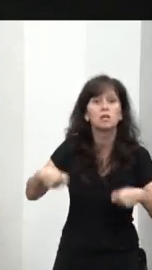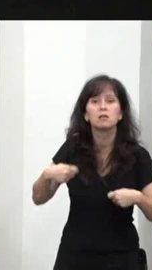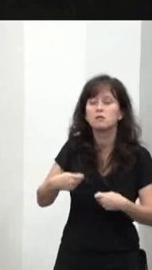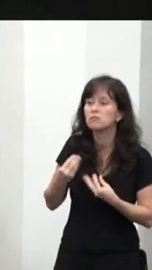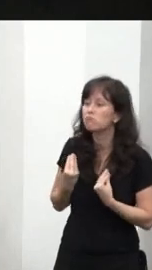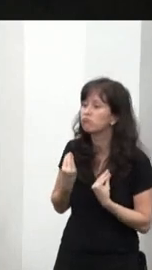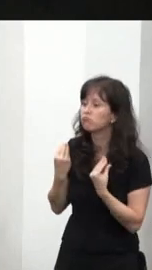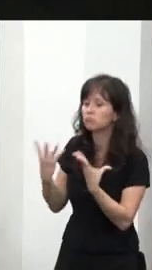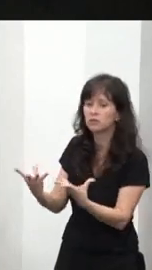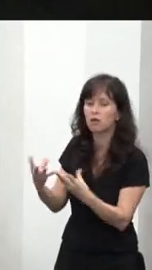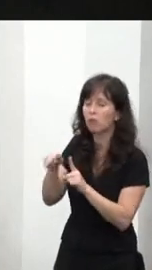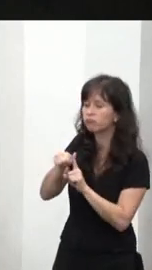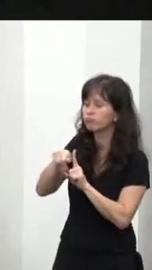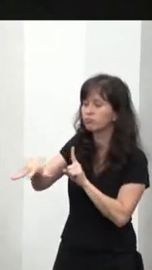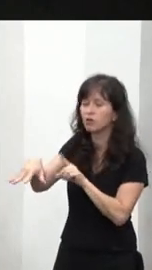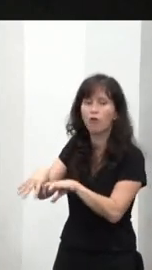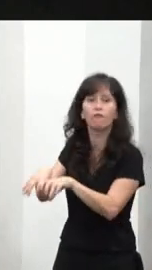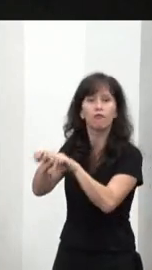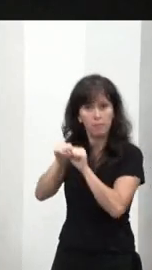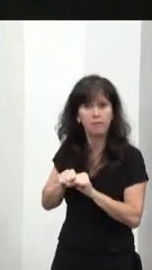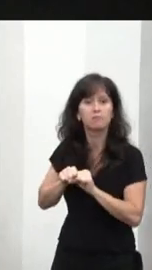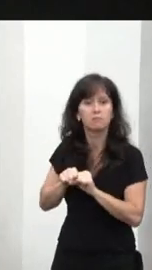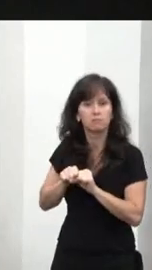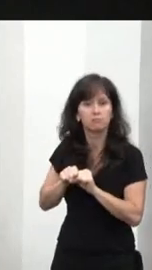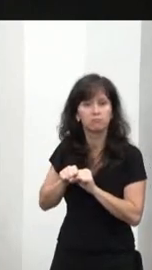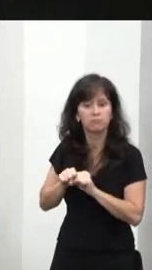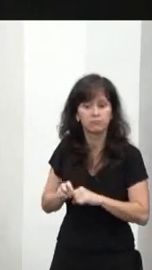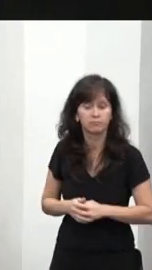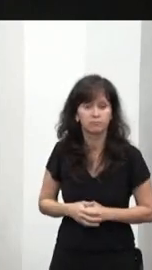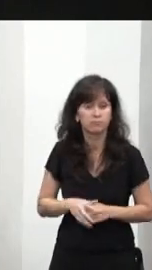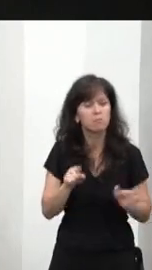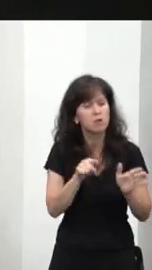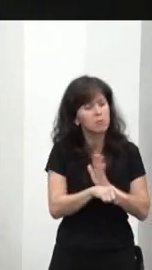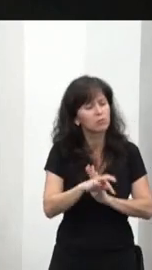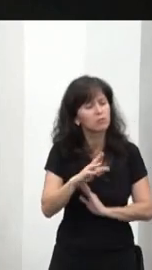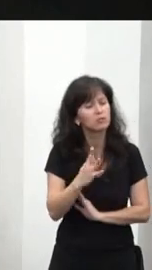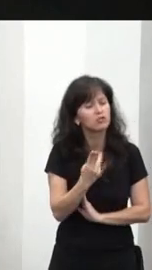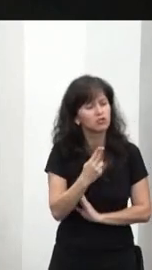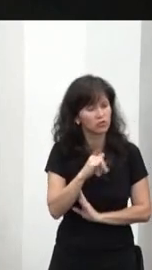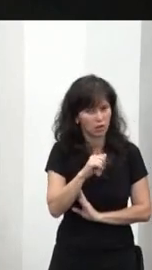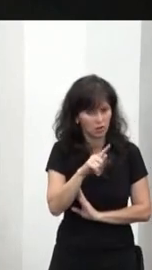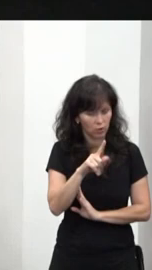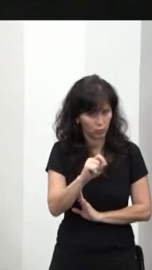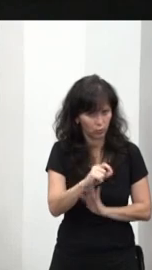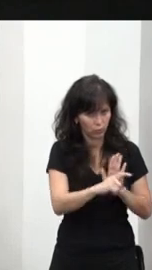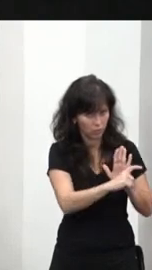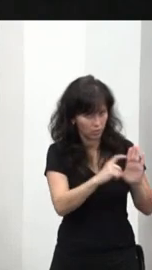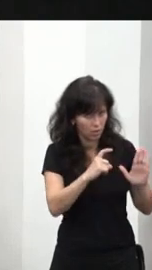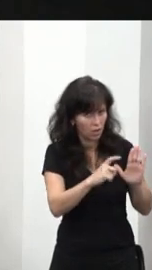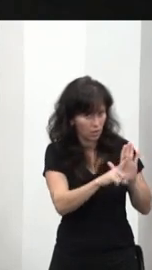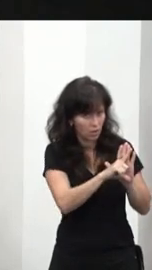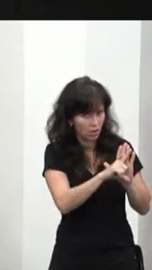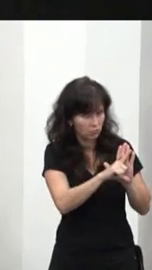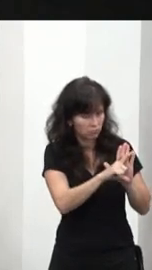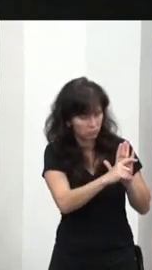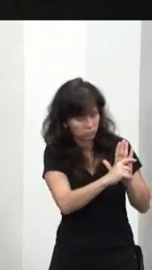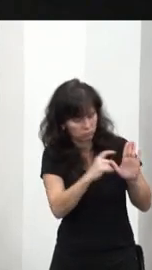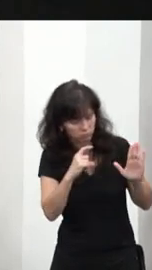minha pergunta para o Tiago Tiago a Paulo Gustavo traz no inciso 6º quer dizer no artigo